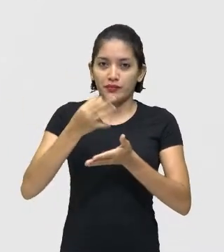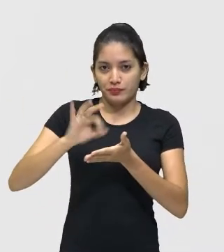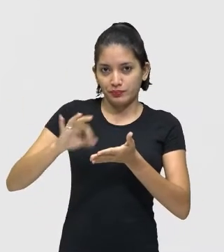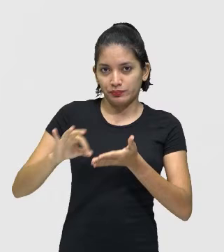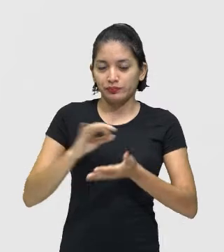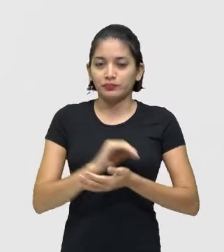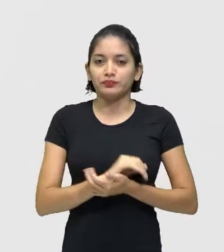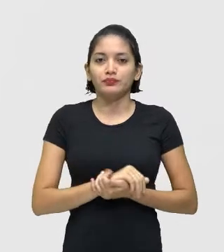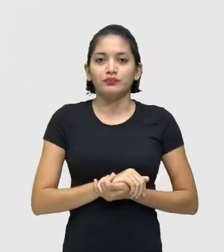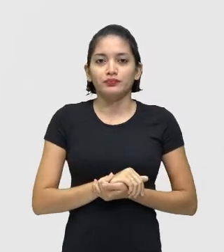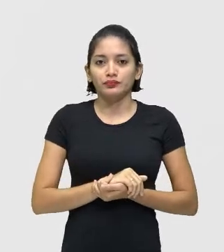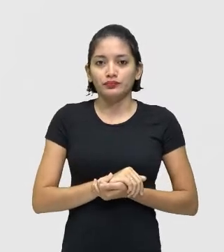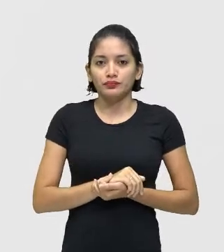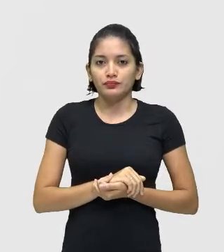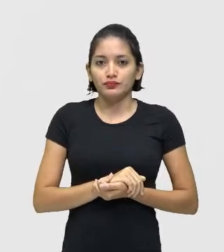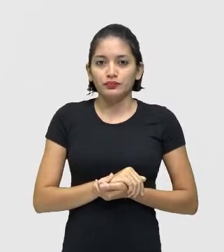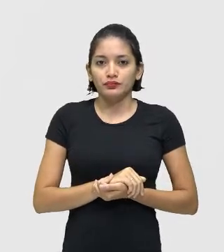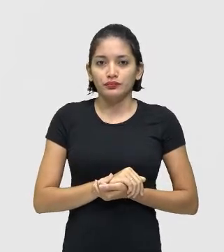correção.